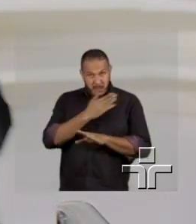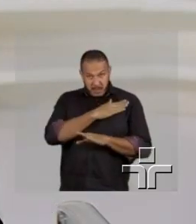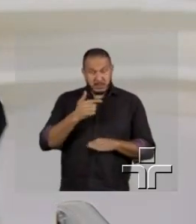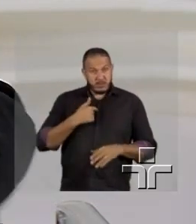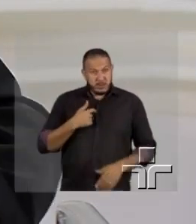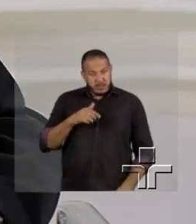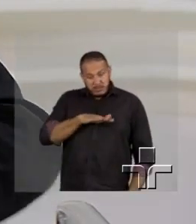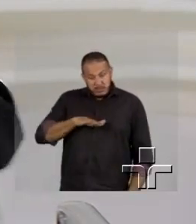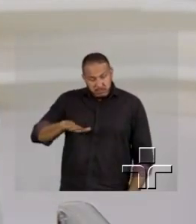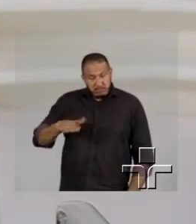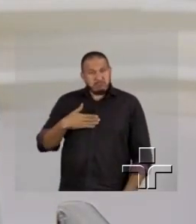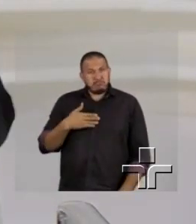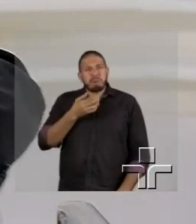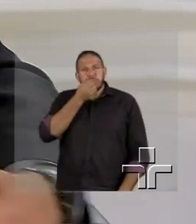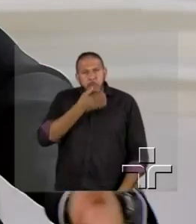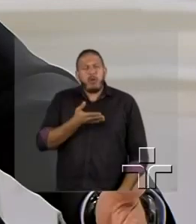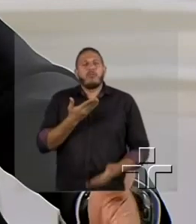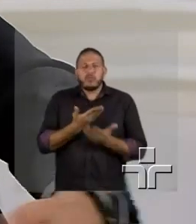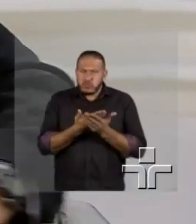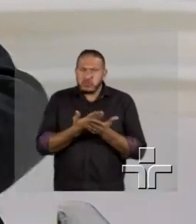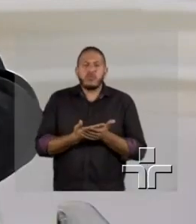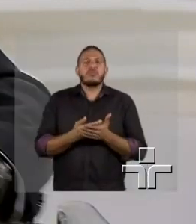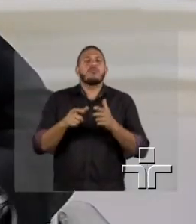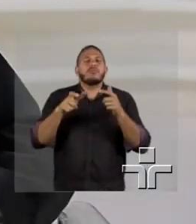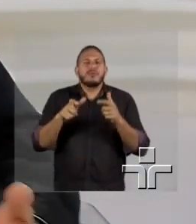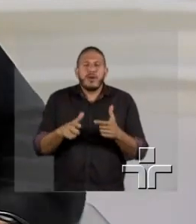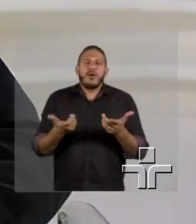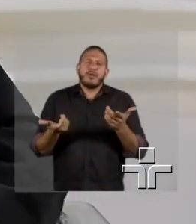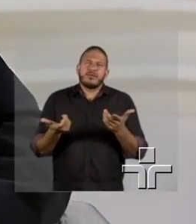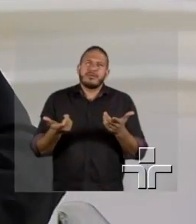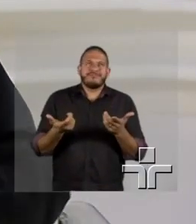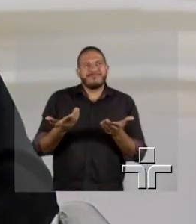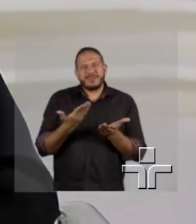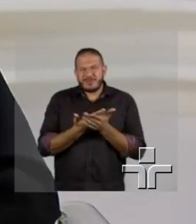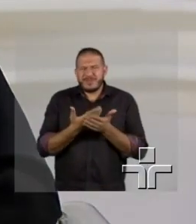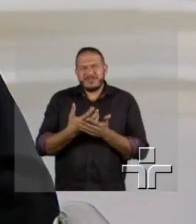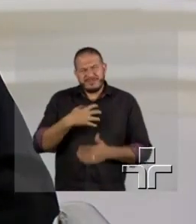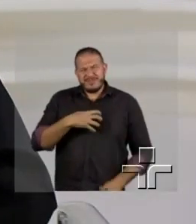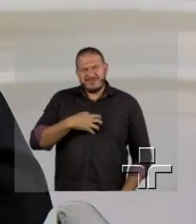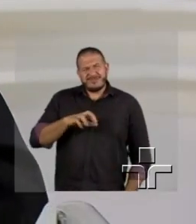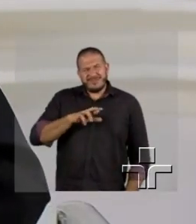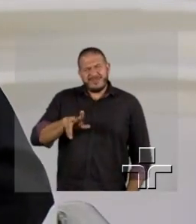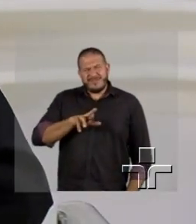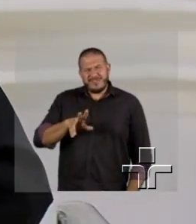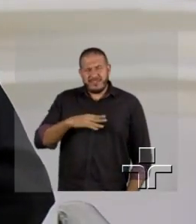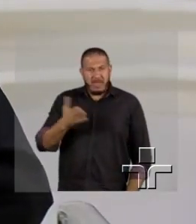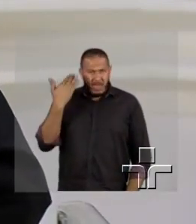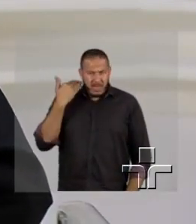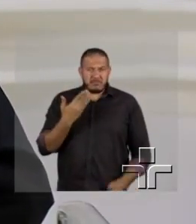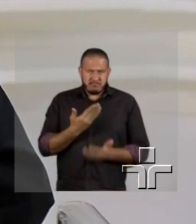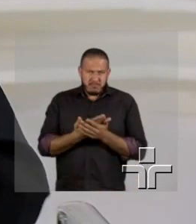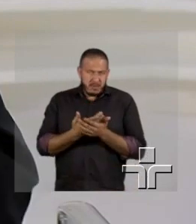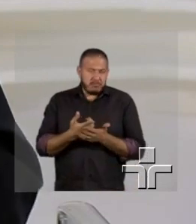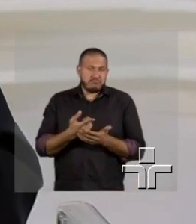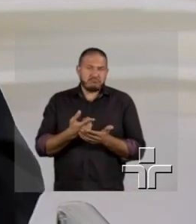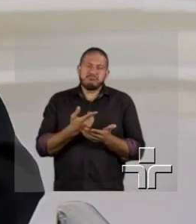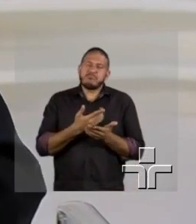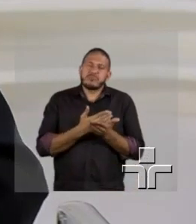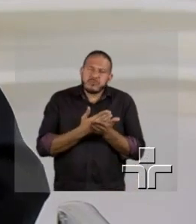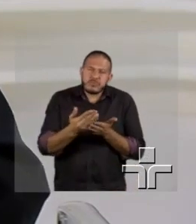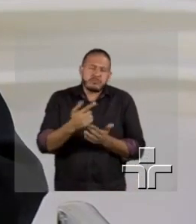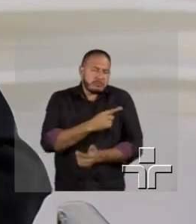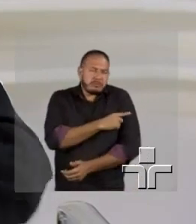acho que está certo por mim, até mais. Né? Quem passou do teto por mim vai logo para os 100%. Né? Já radicalizo logo, já estou falando que não é para